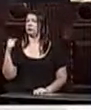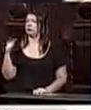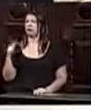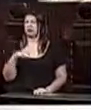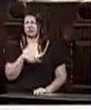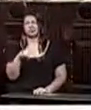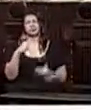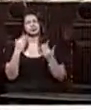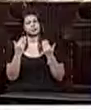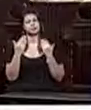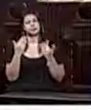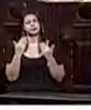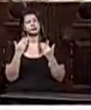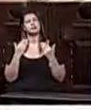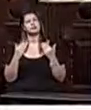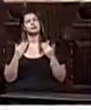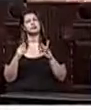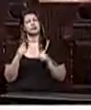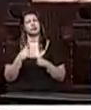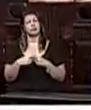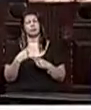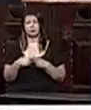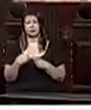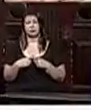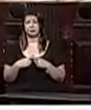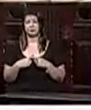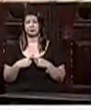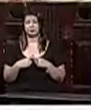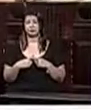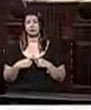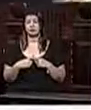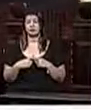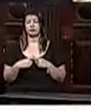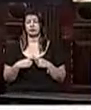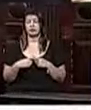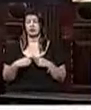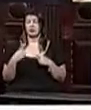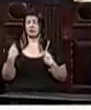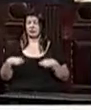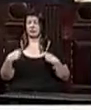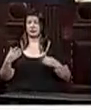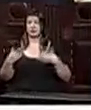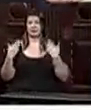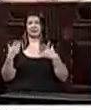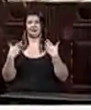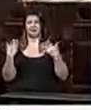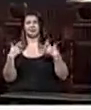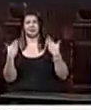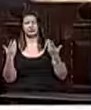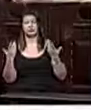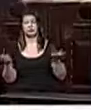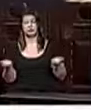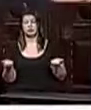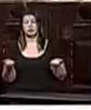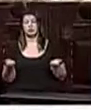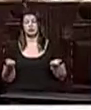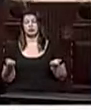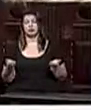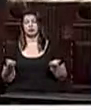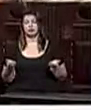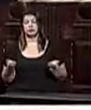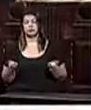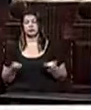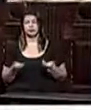suspeição sobre esse processo, que deveria ser um processo, deputado Silas Bento, de alegria, né? E, enfim, e